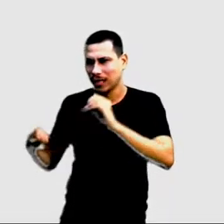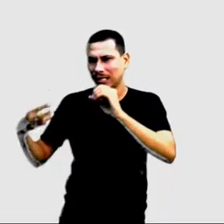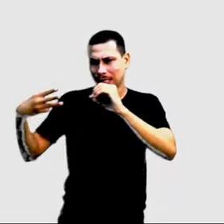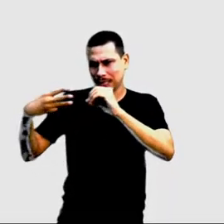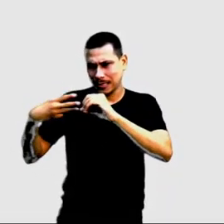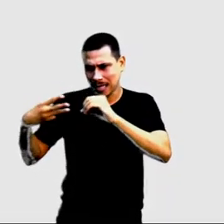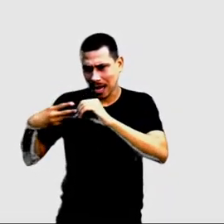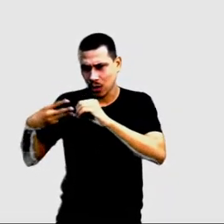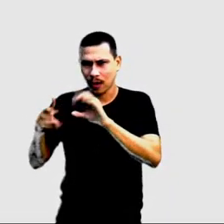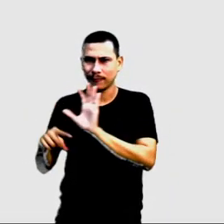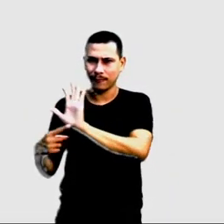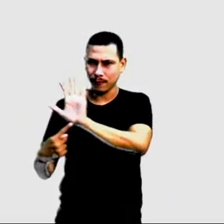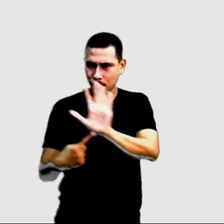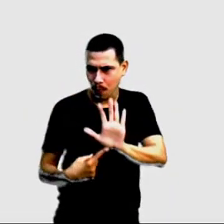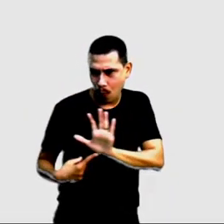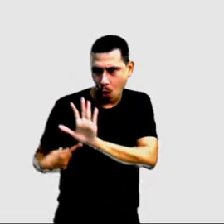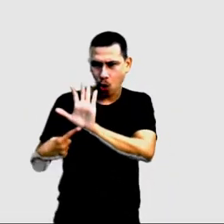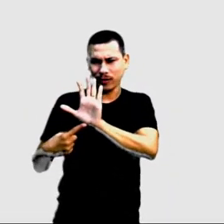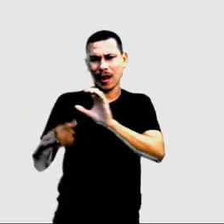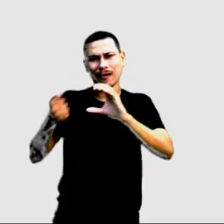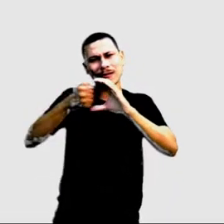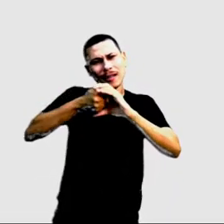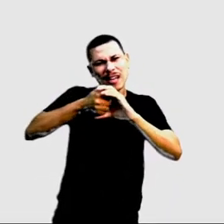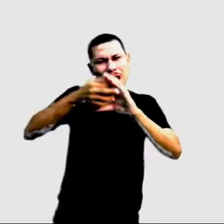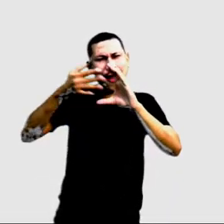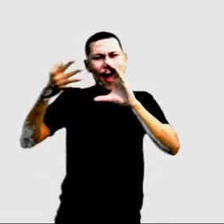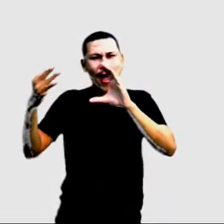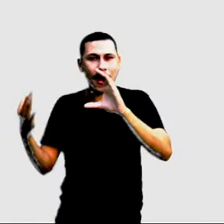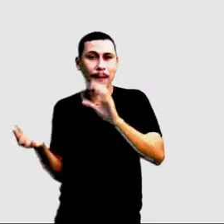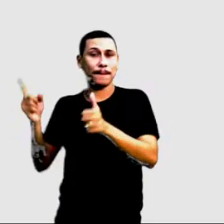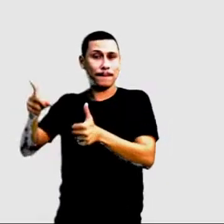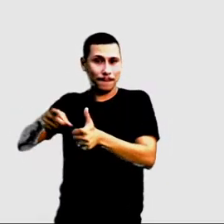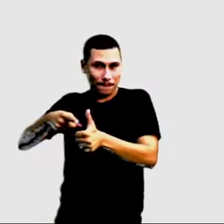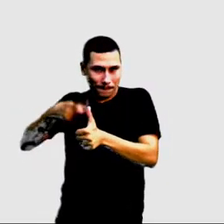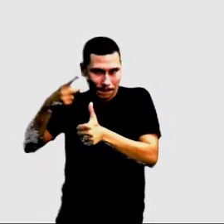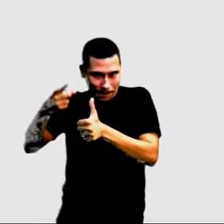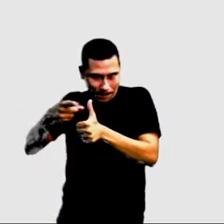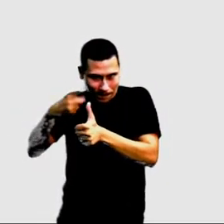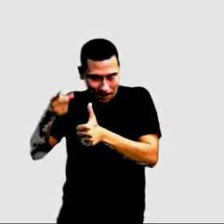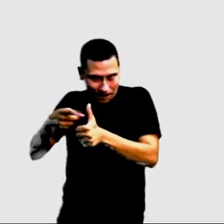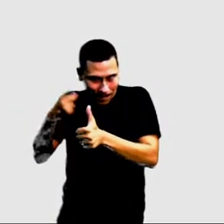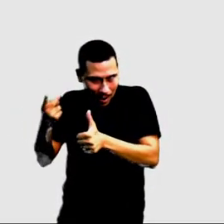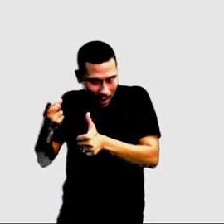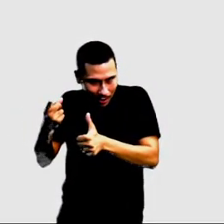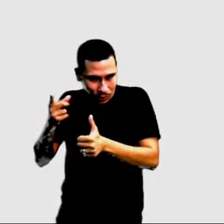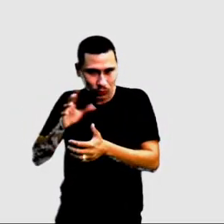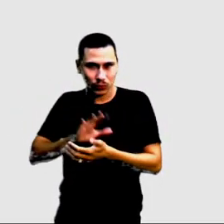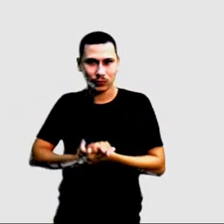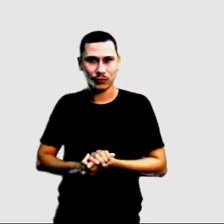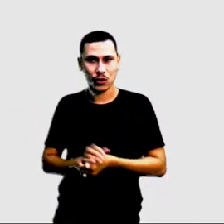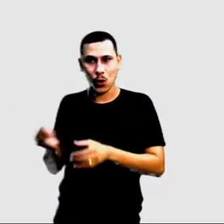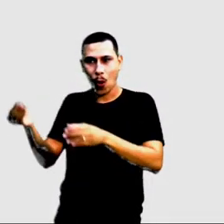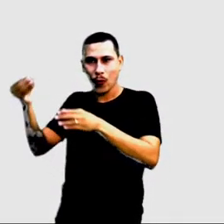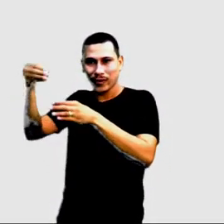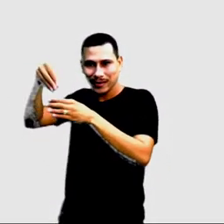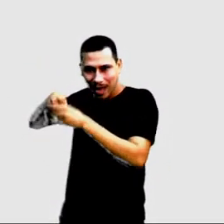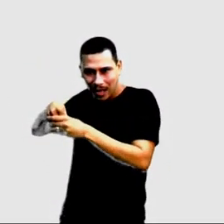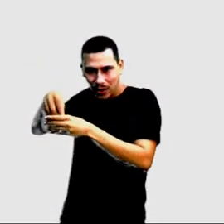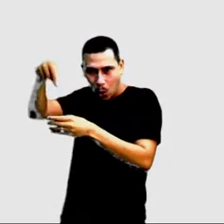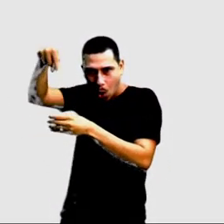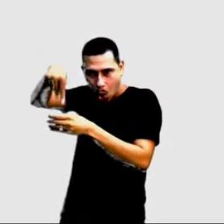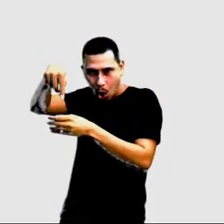São células que apresentam como característica principal a presença de um